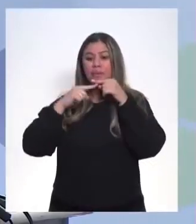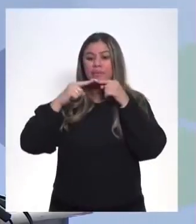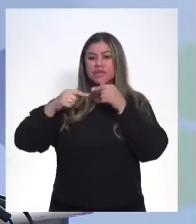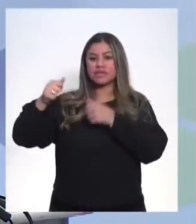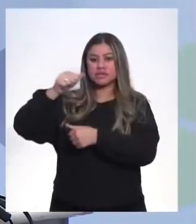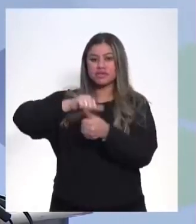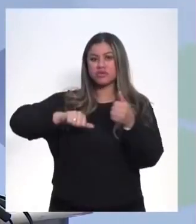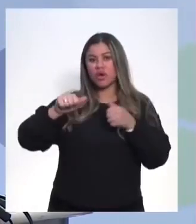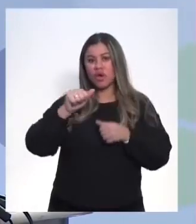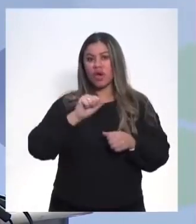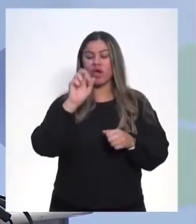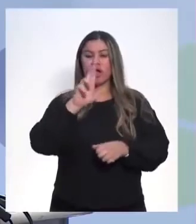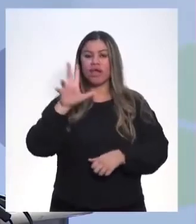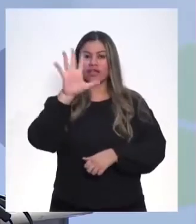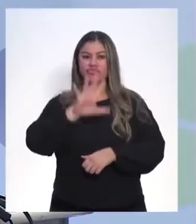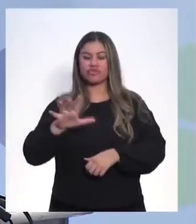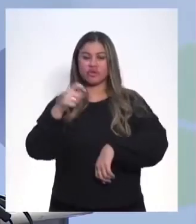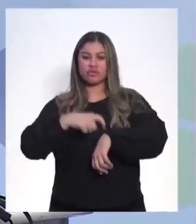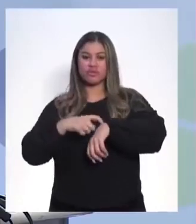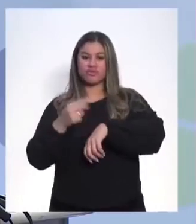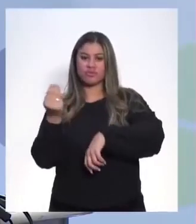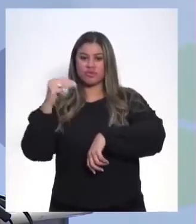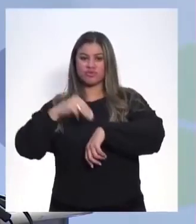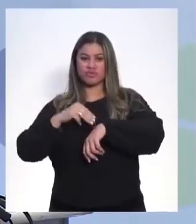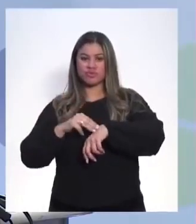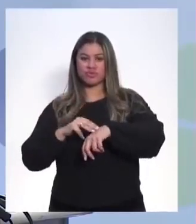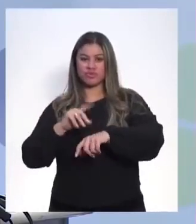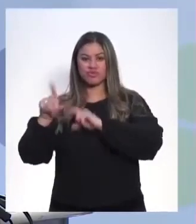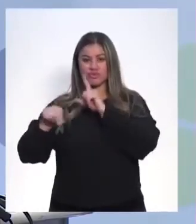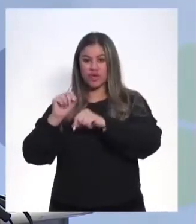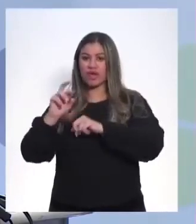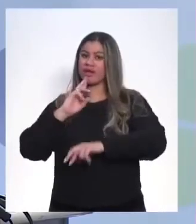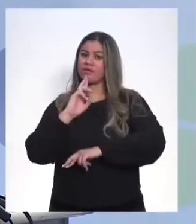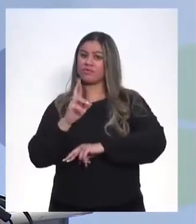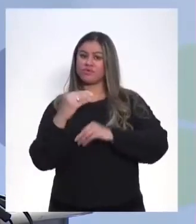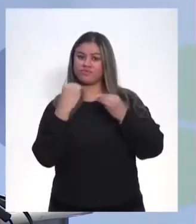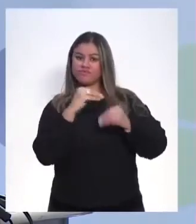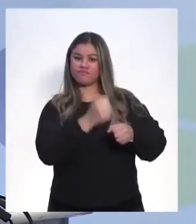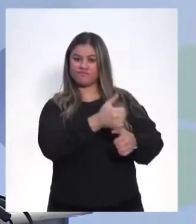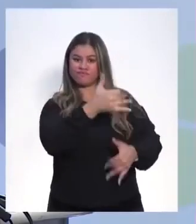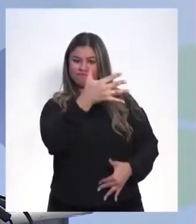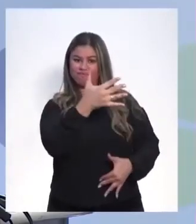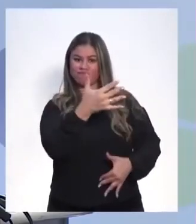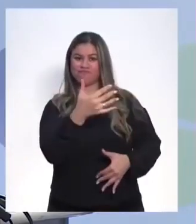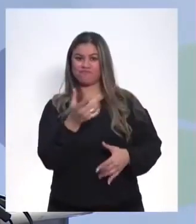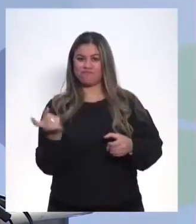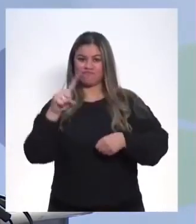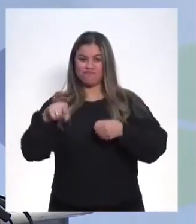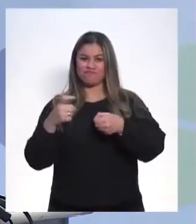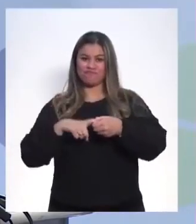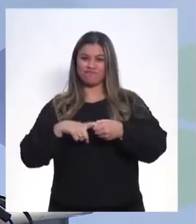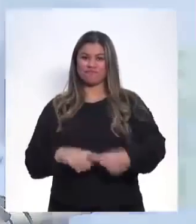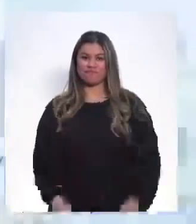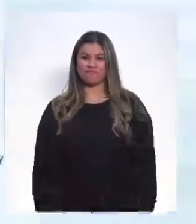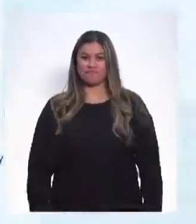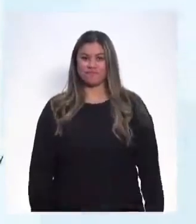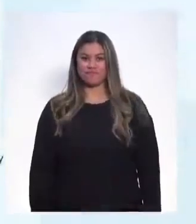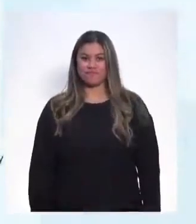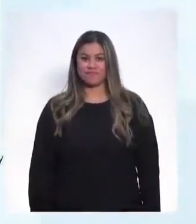variante regional, tá bom? Vou dar 2 minutinhos para vocês coletarem a resposta do aluno e colocarem aqui no chat. Já voltamos.